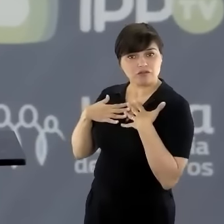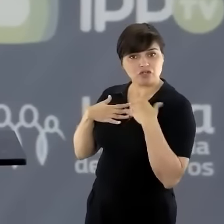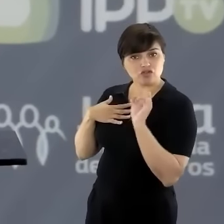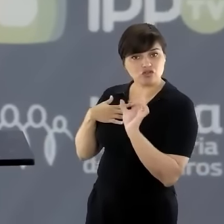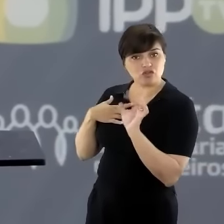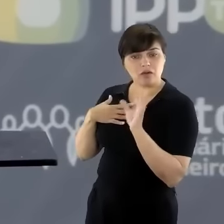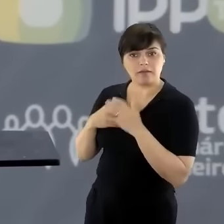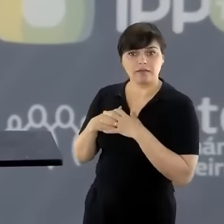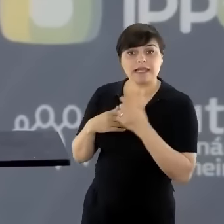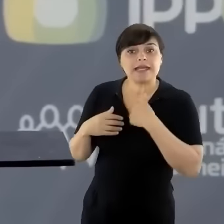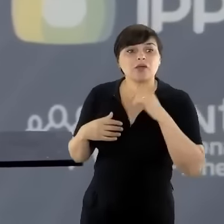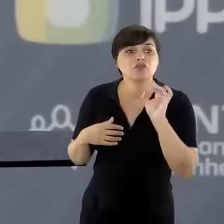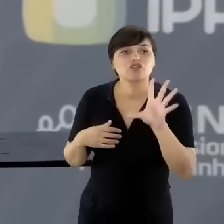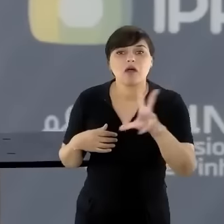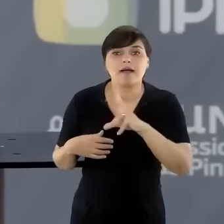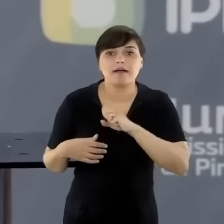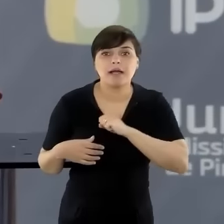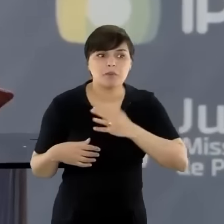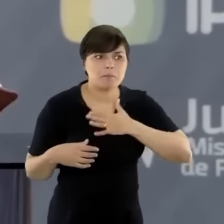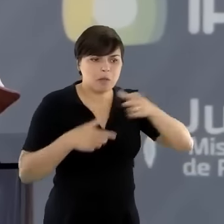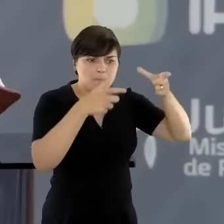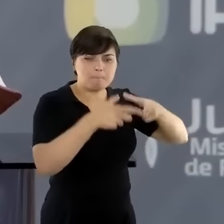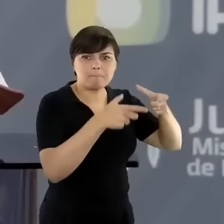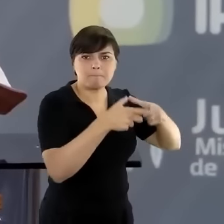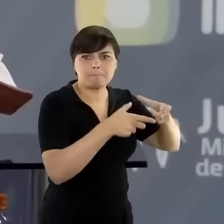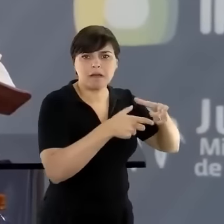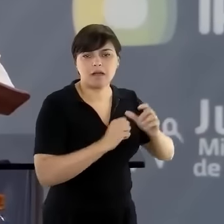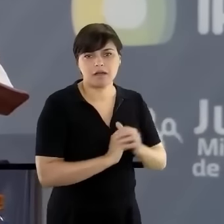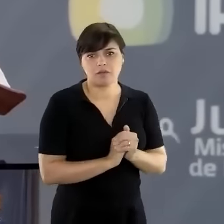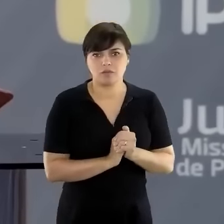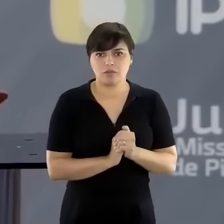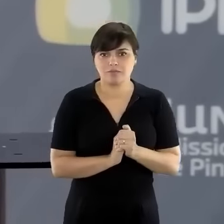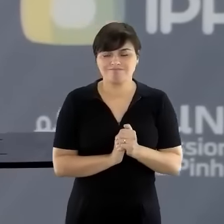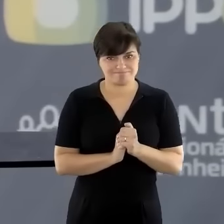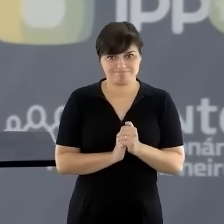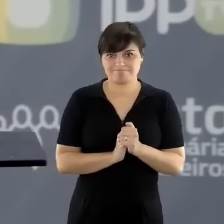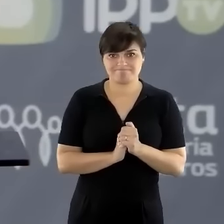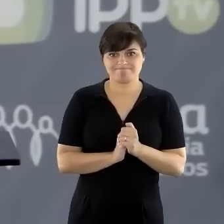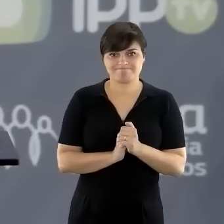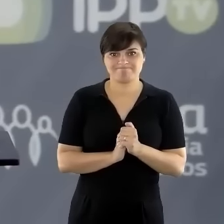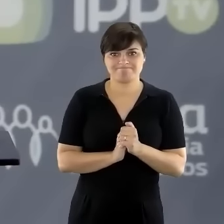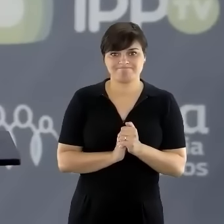seu time do seu Staff mas odeia os outros é por isso que